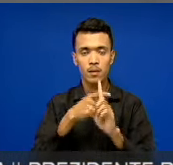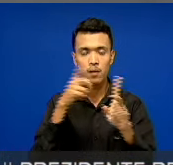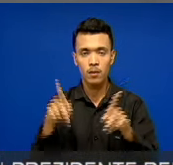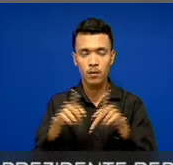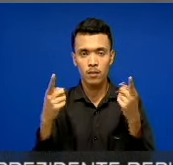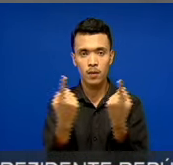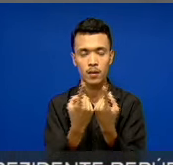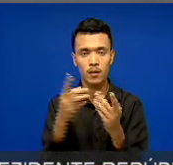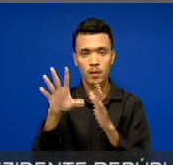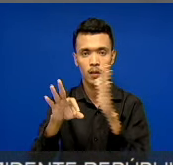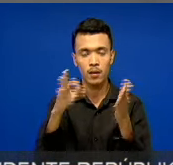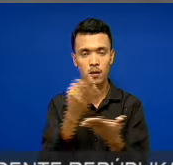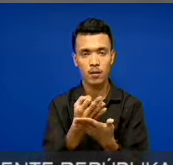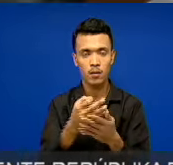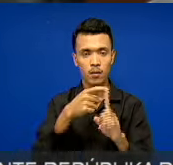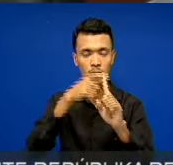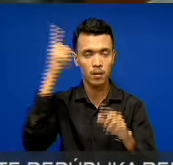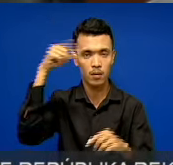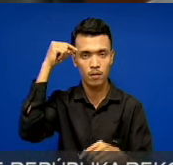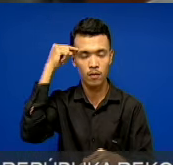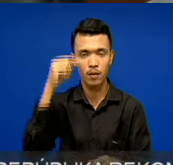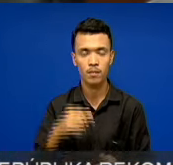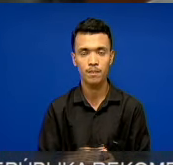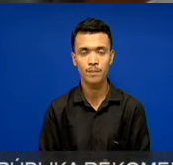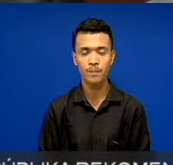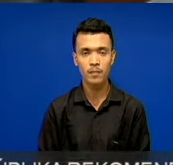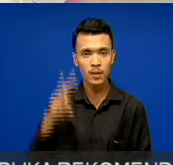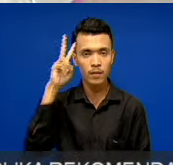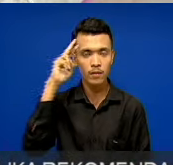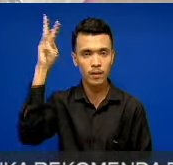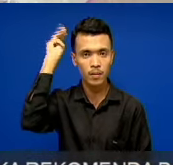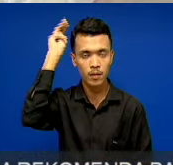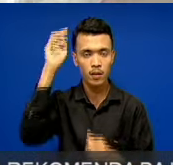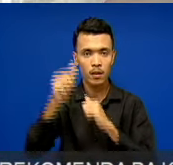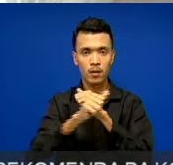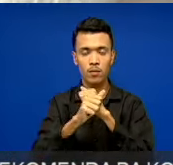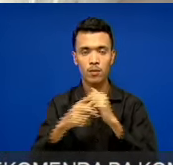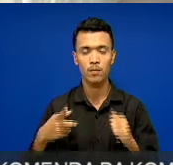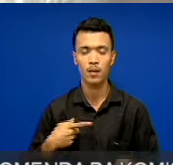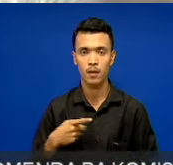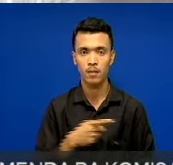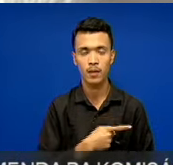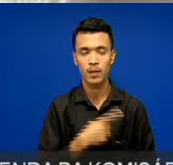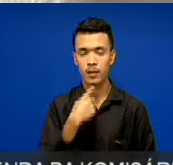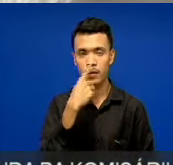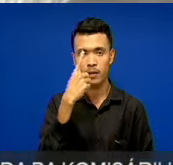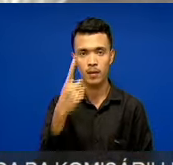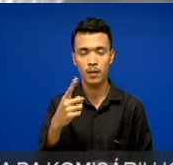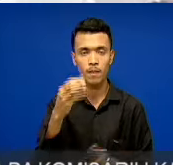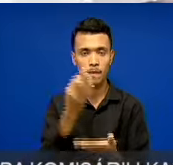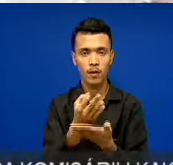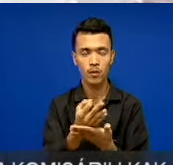bem esta onda subsídio o sinu no governo. A tamba questão é, vice-ministro assunto parlamentar, Adérito Hugo confirma,